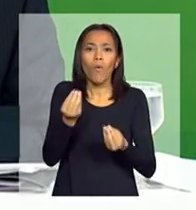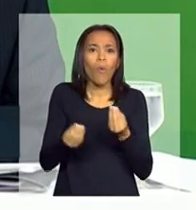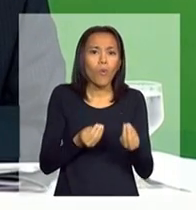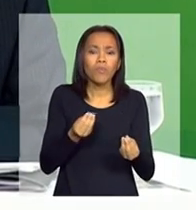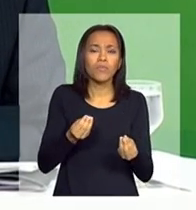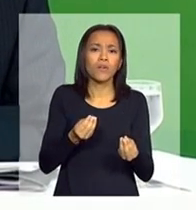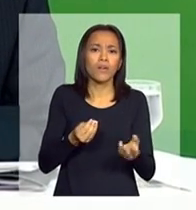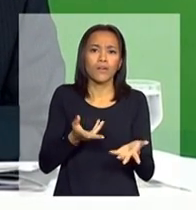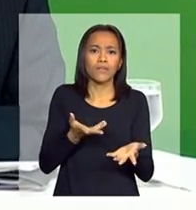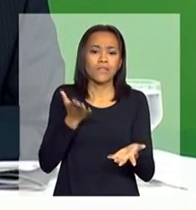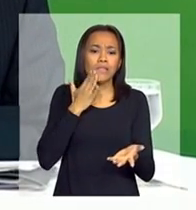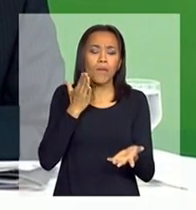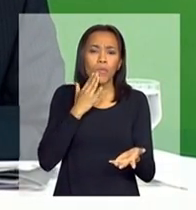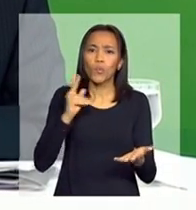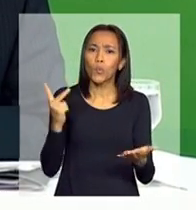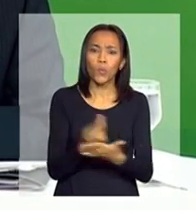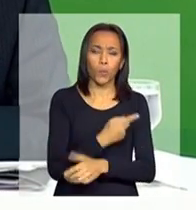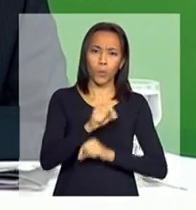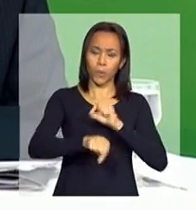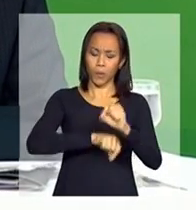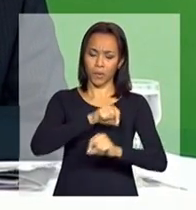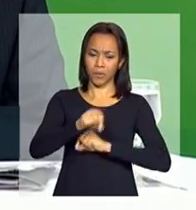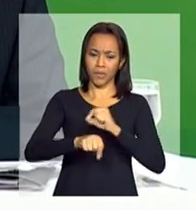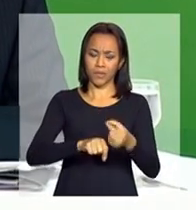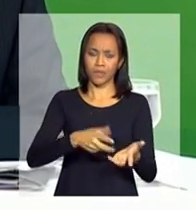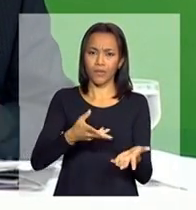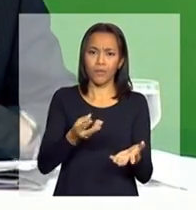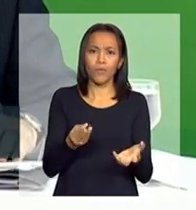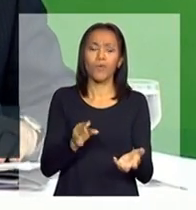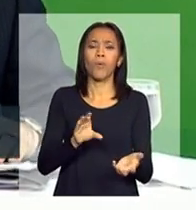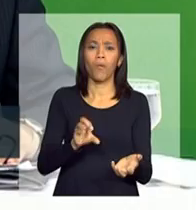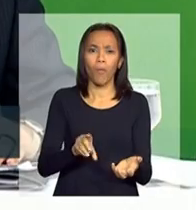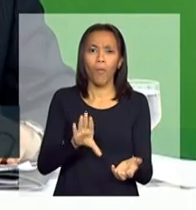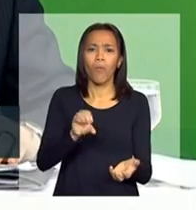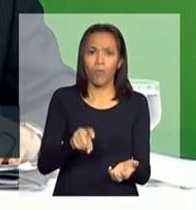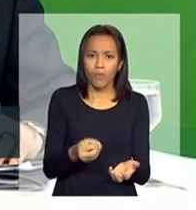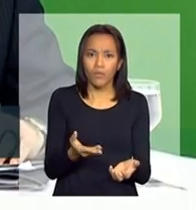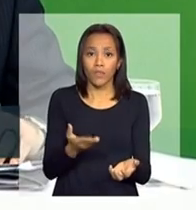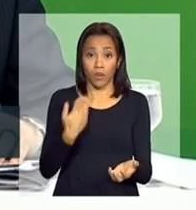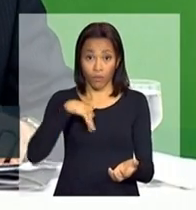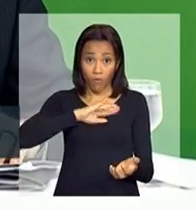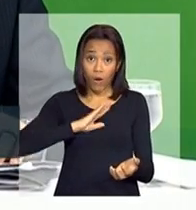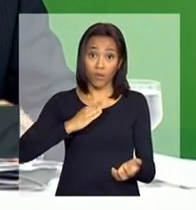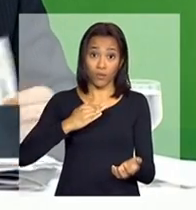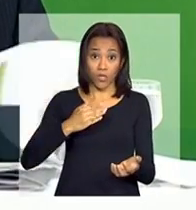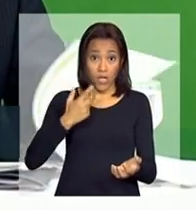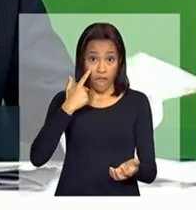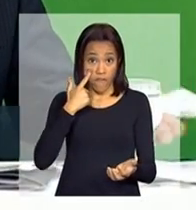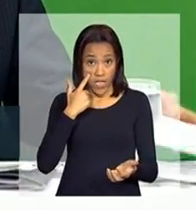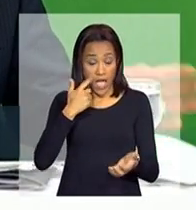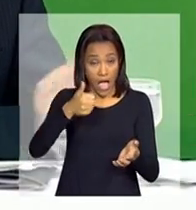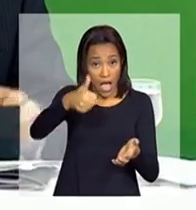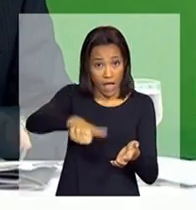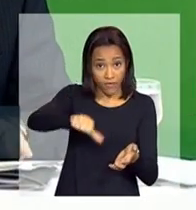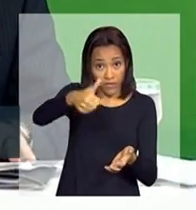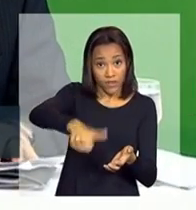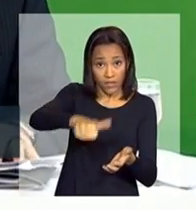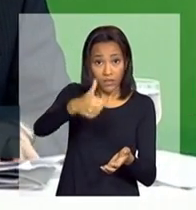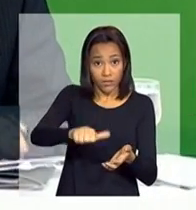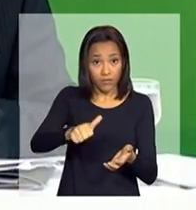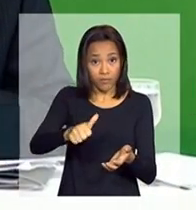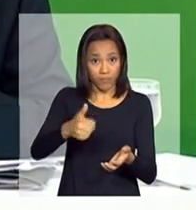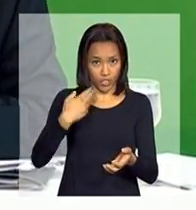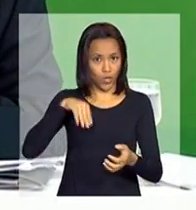justificar essa projeção quando a gente entra na análise do mérito o que é que nós